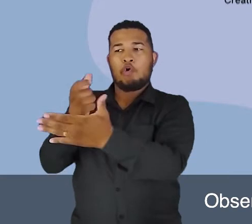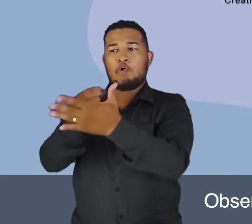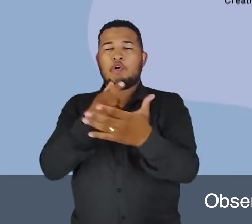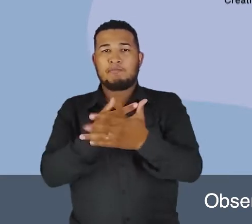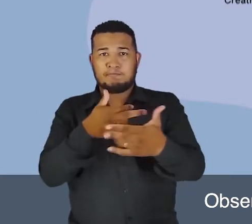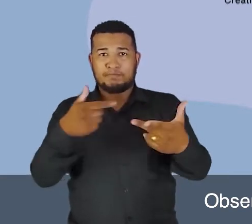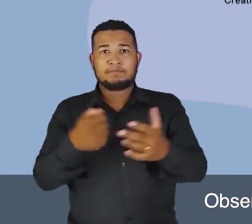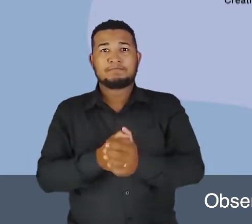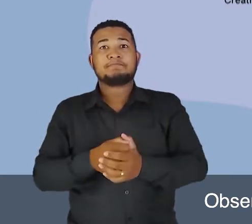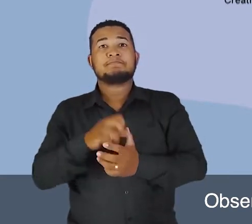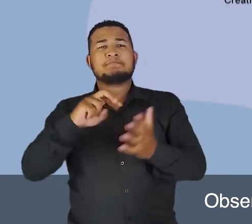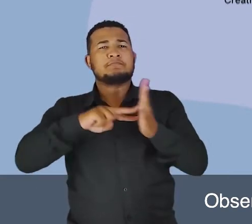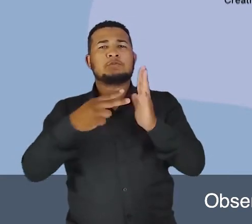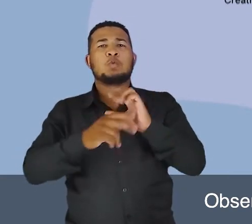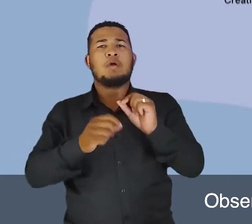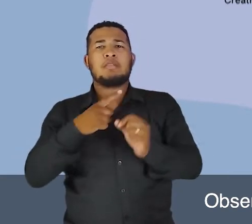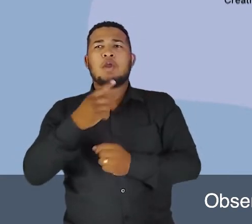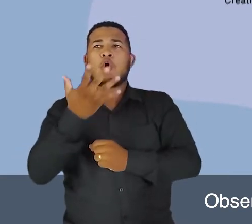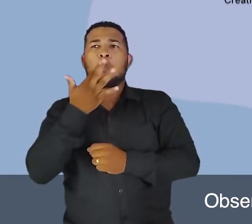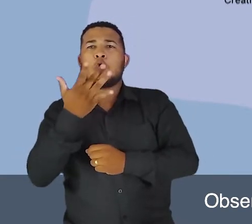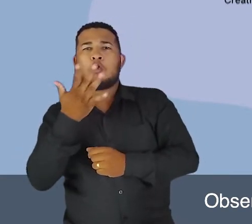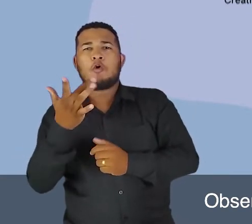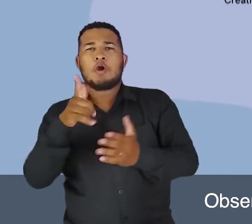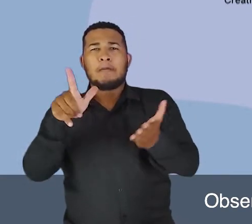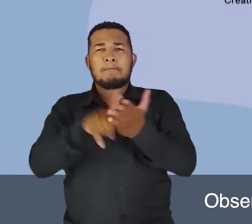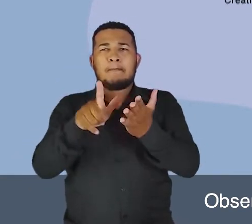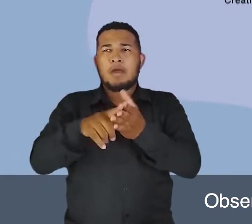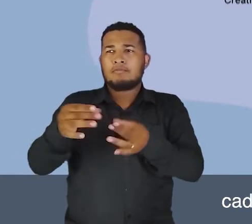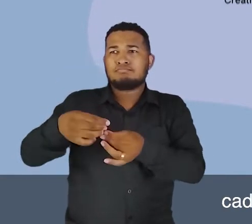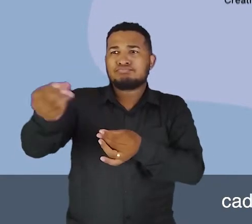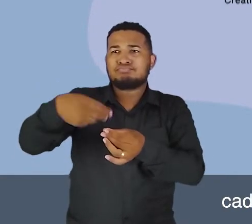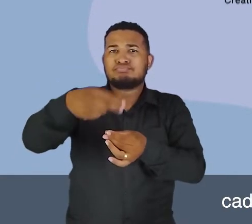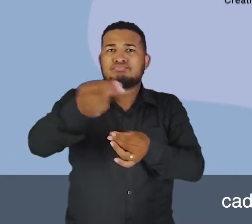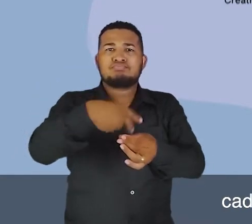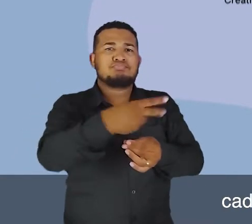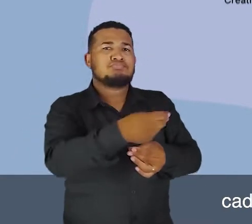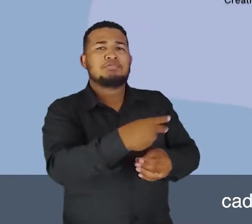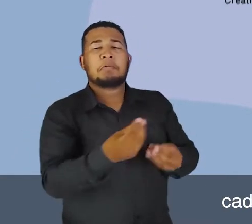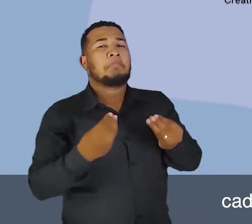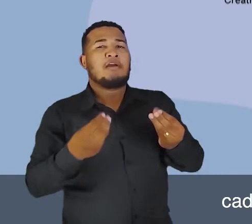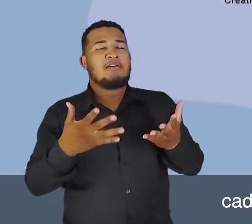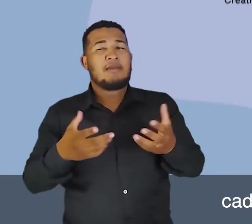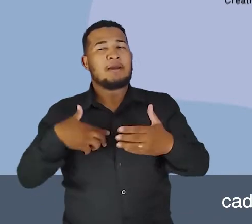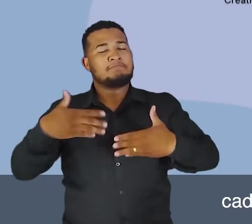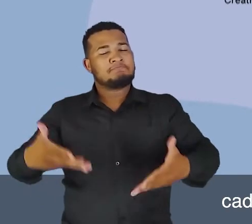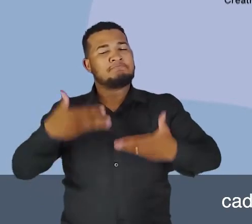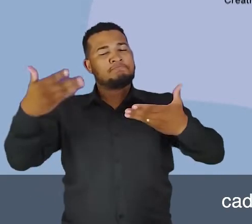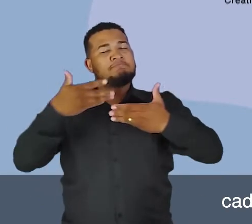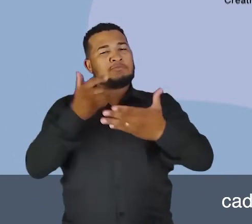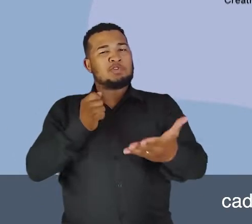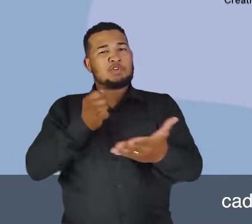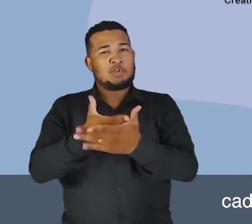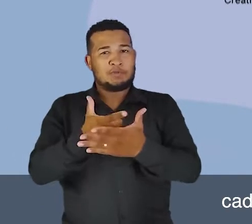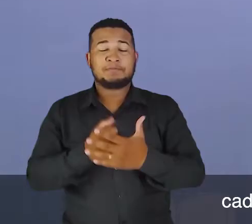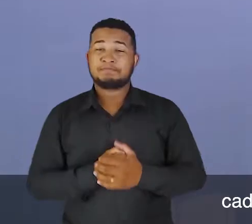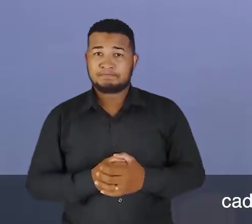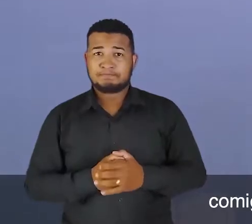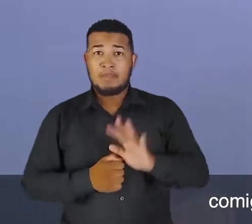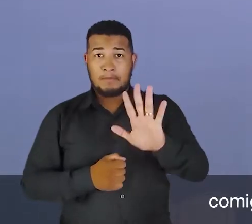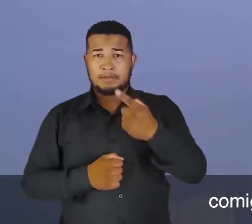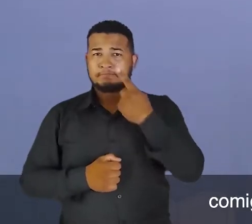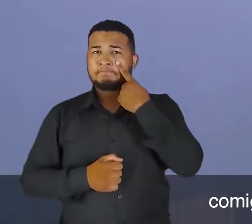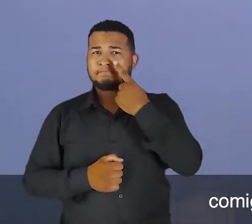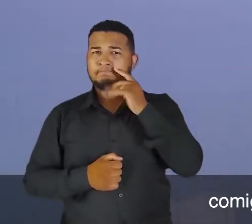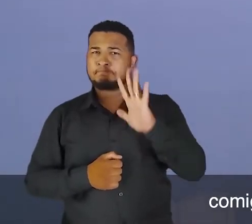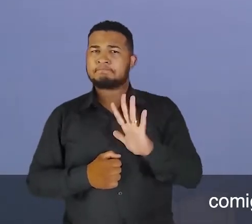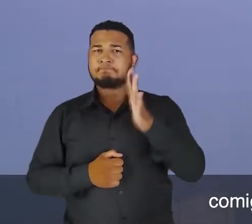a cores, panfletos, para que leve cada um de nós a poder fazer a compra. Mas observem aqui comigo